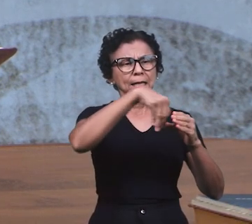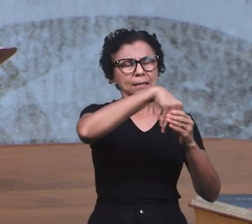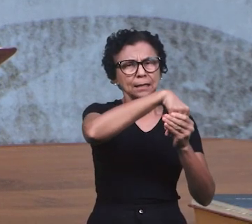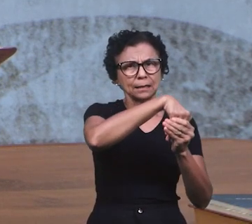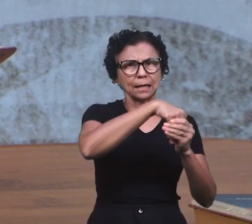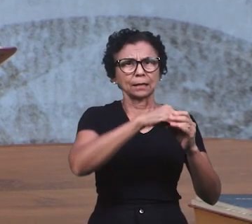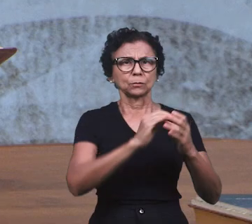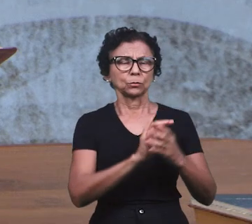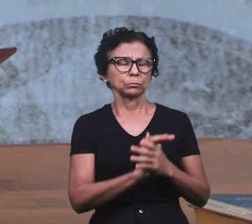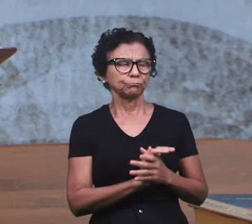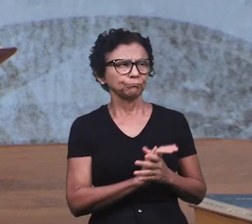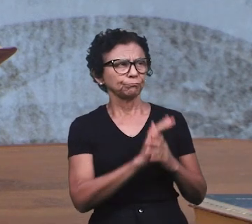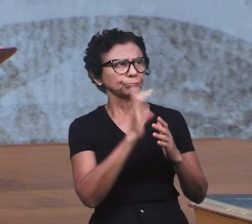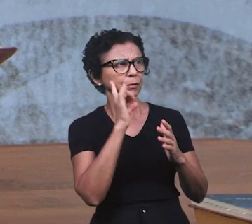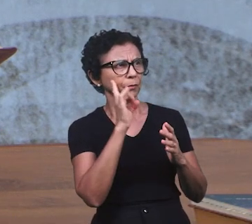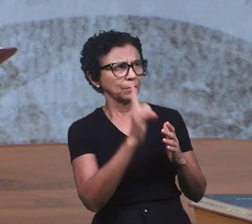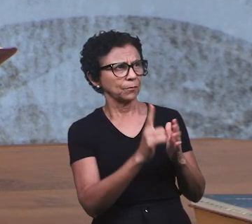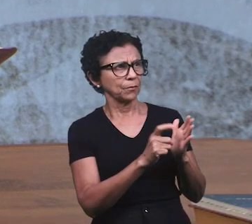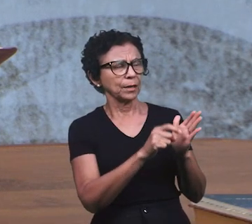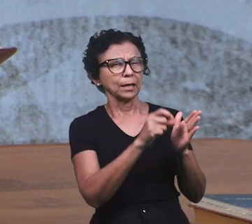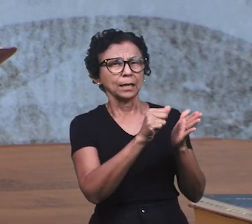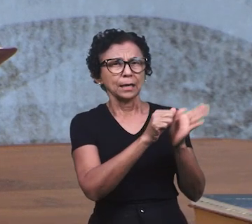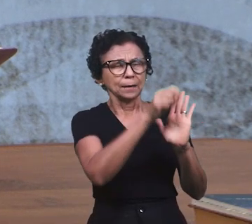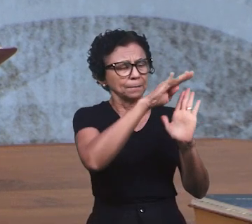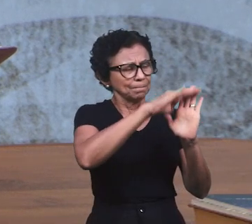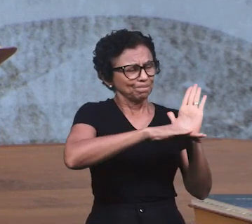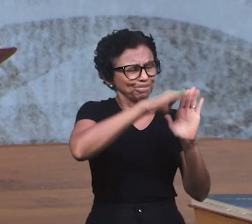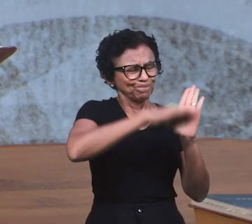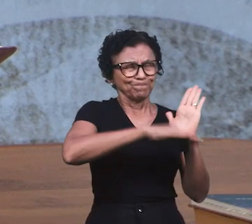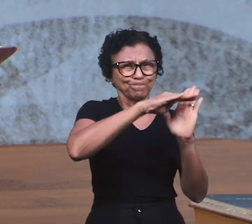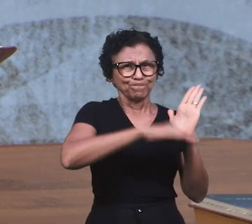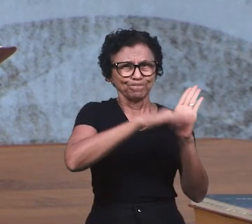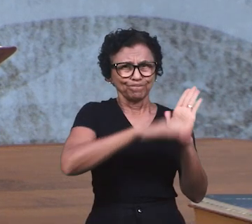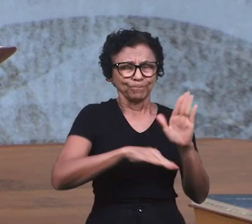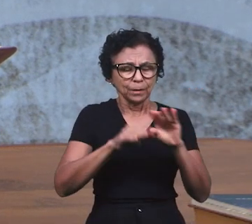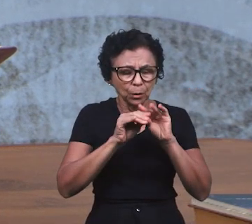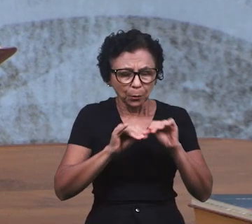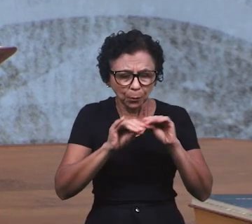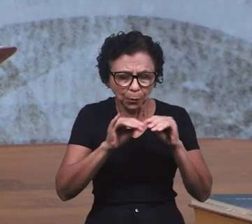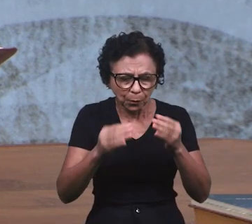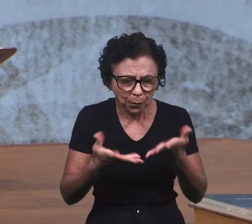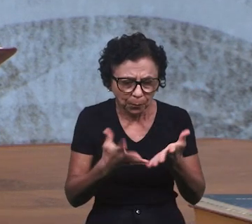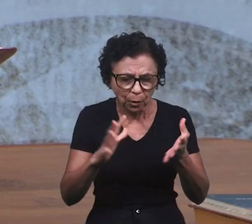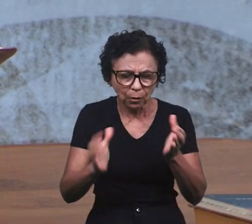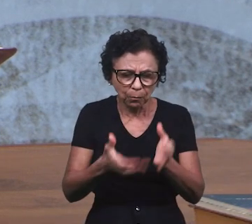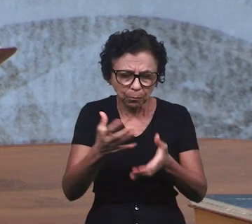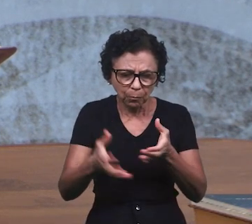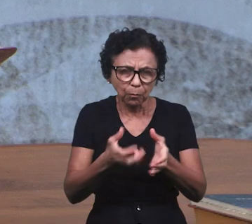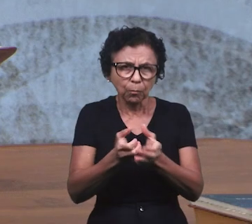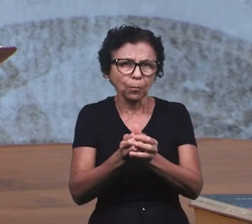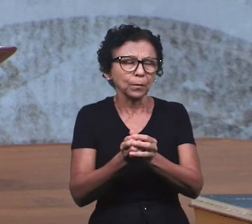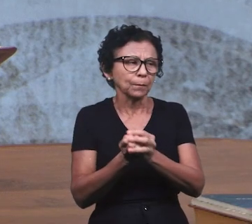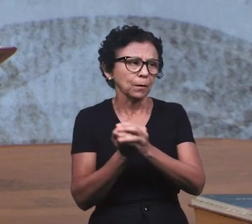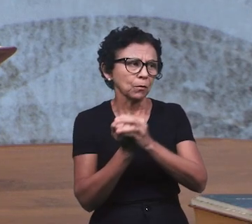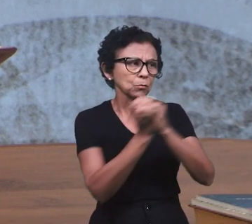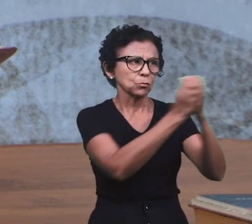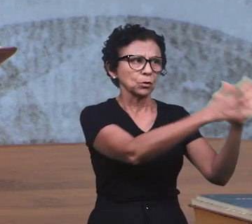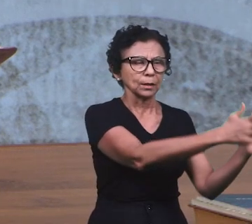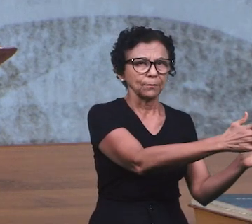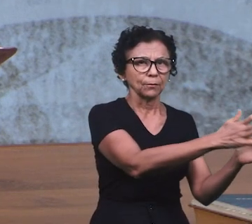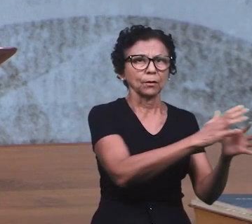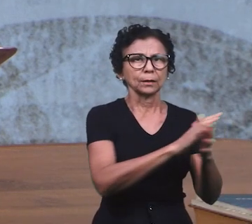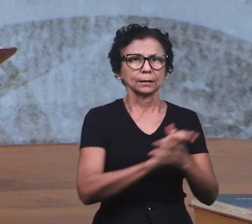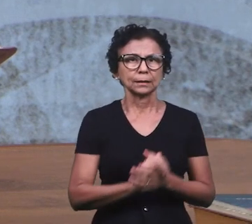houverem raspado lançarão fora da cidade num lugar imundo. Depois tomarão outras